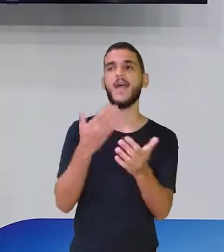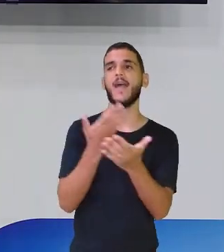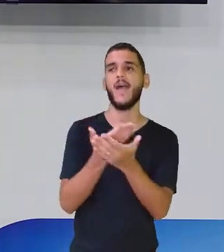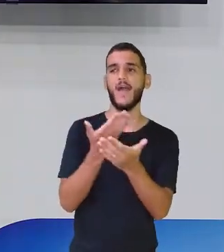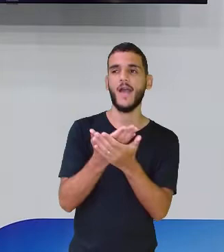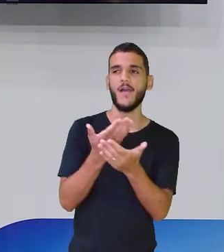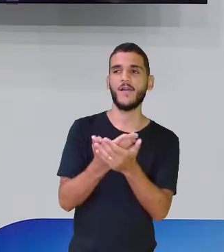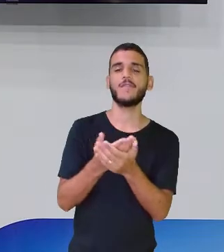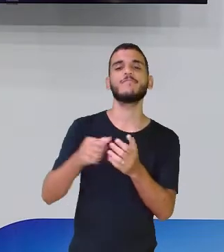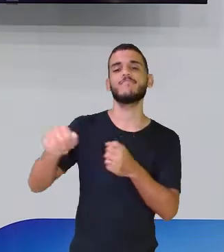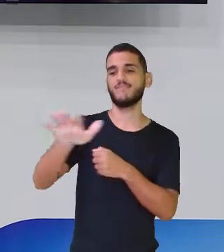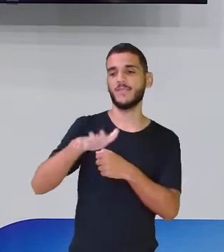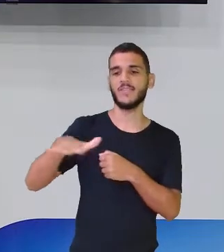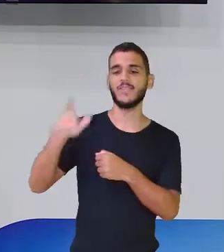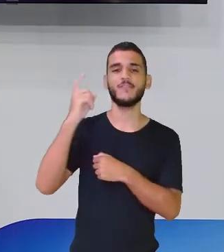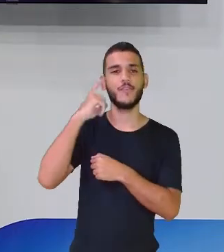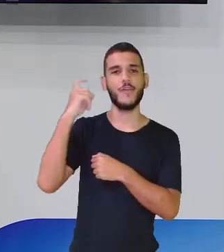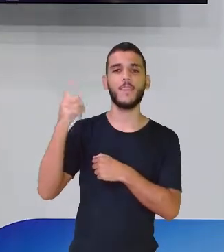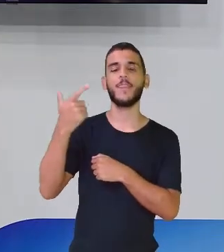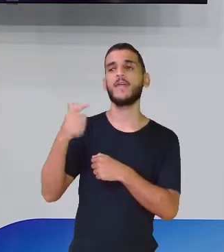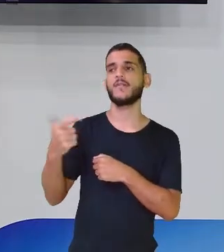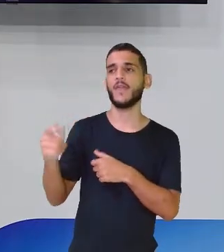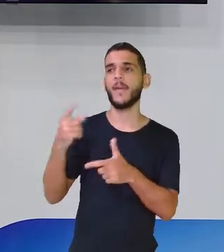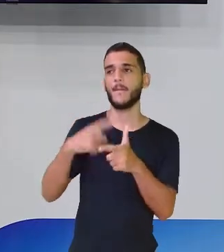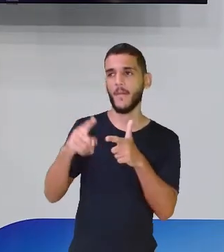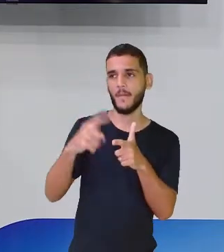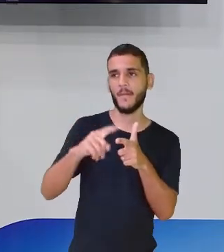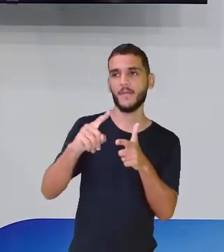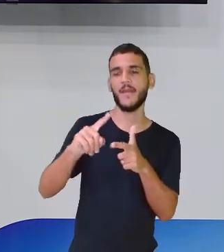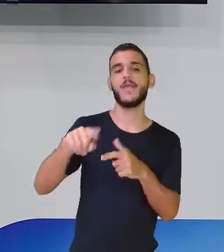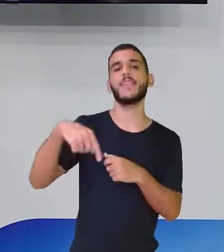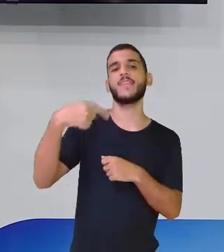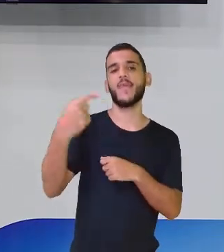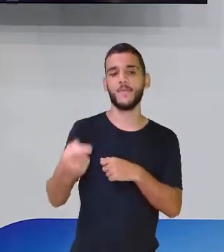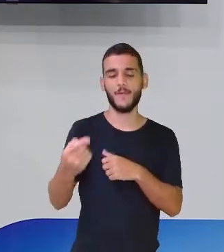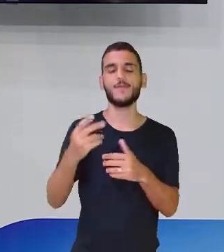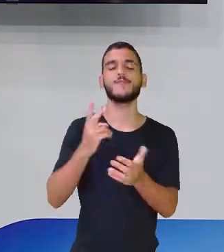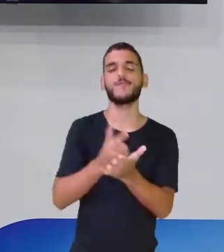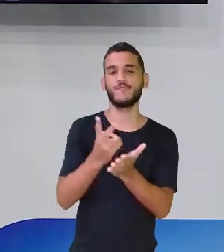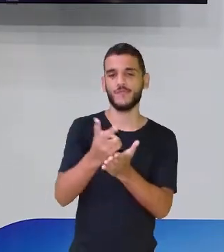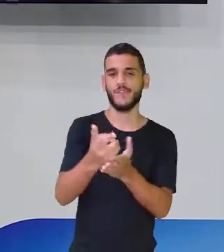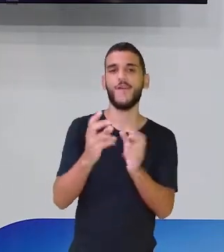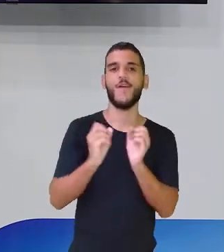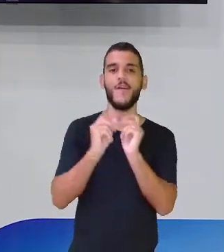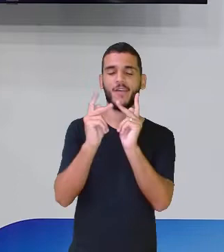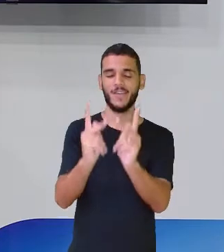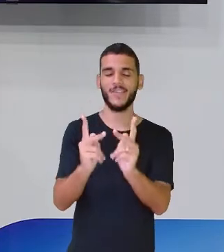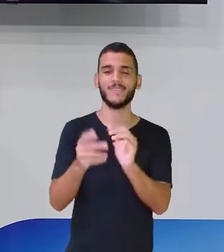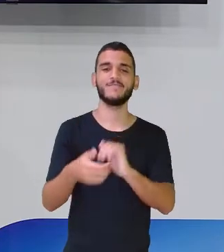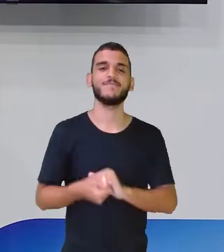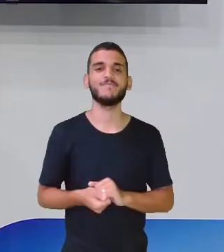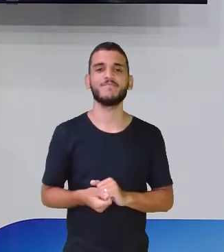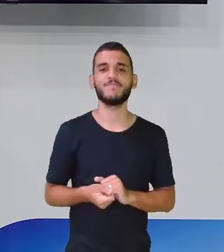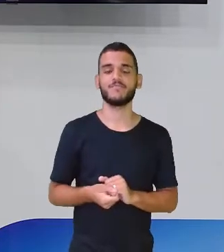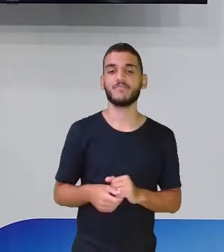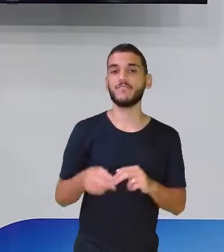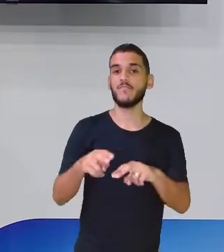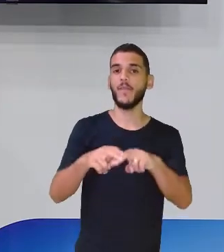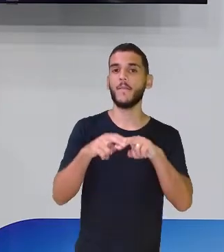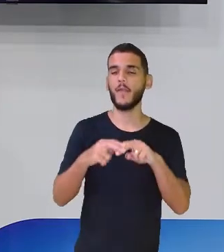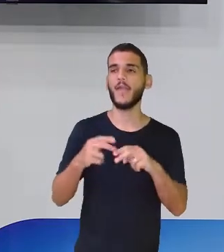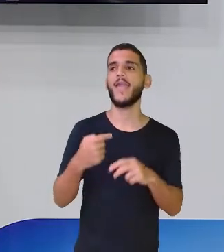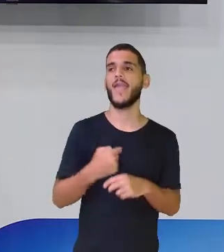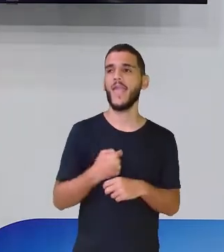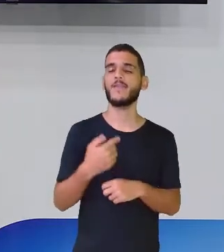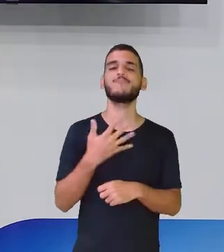paisagem sonora hoje, mas não tem problema, a gente continua na aula seguinte, tá? Não tem problema nenhum, porque eu fiz